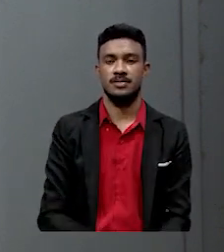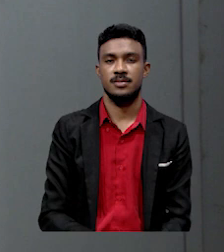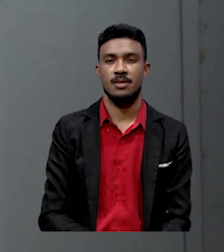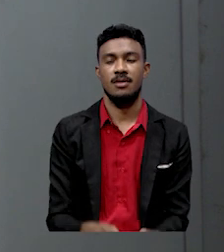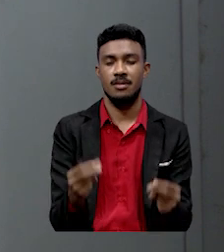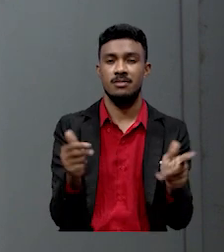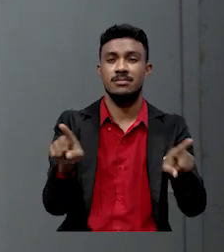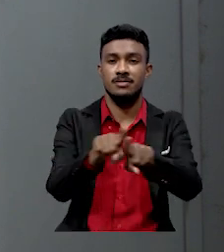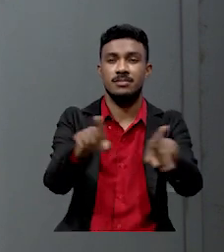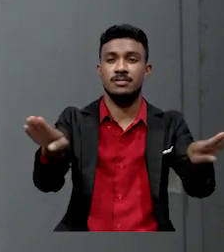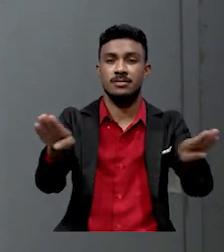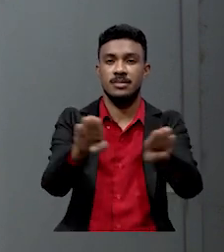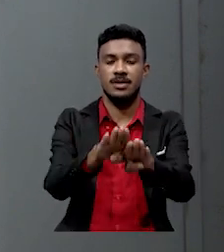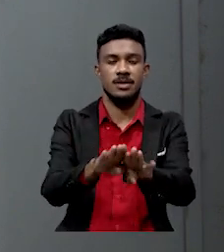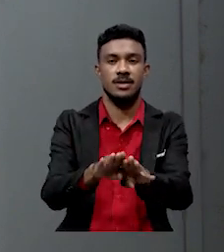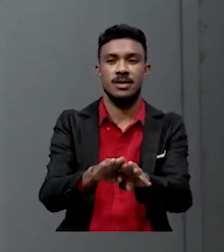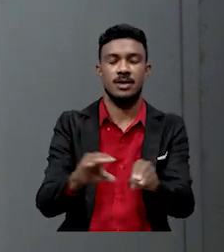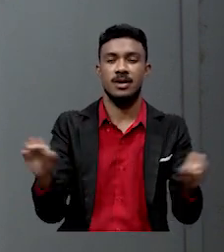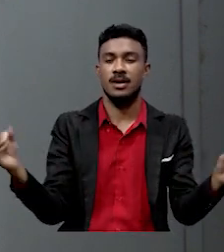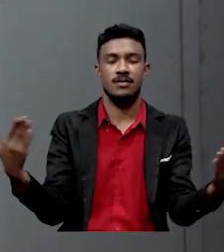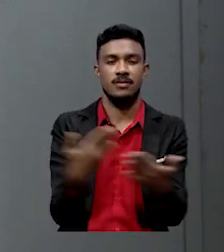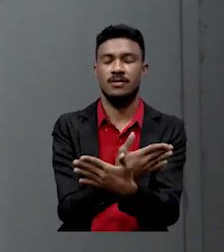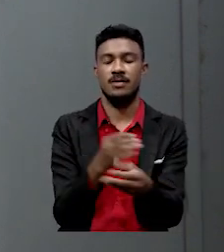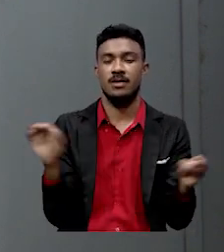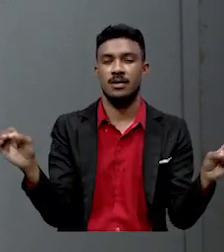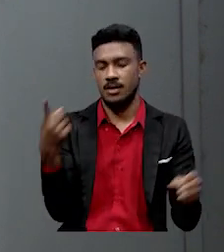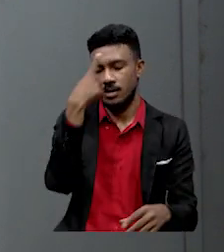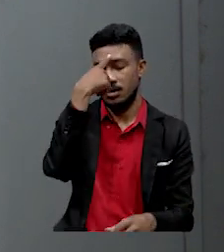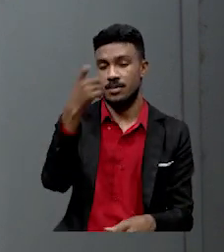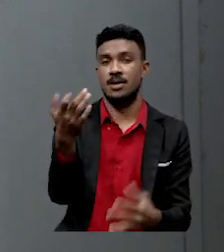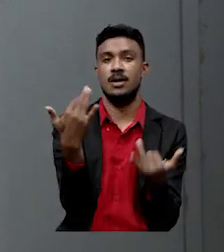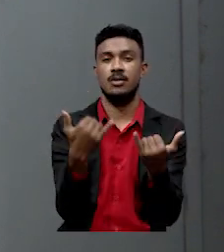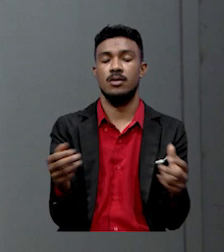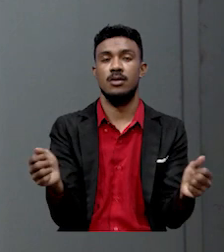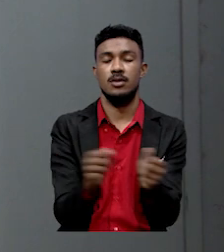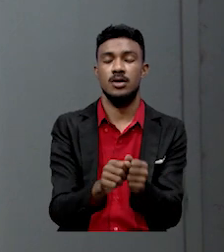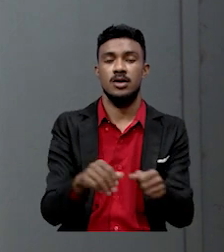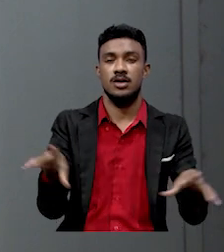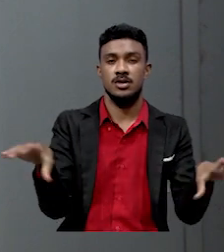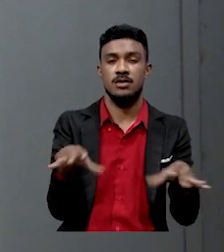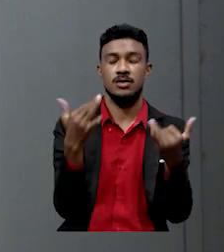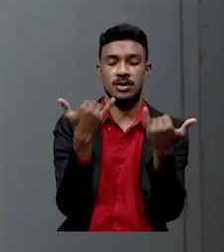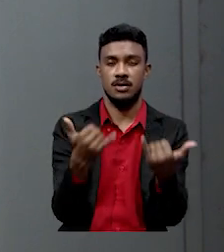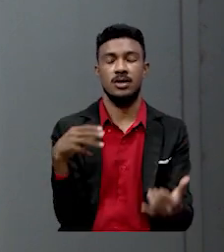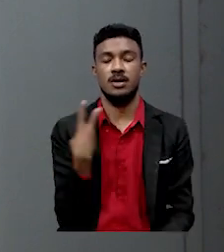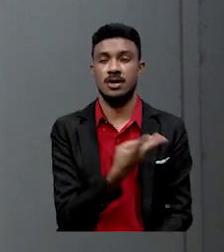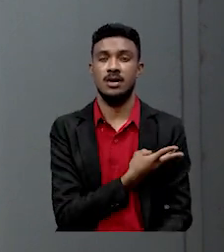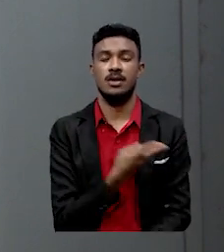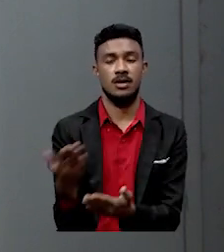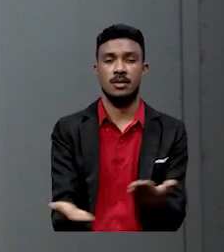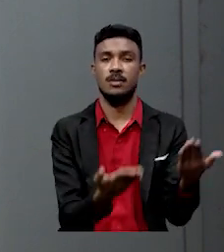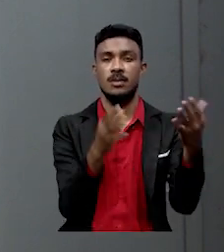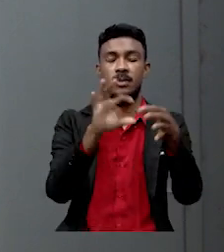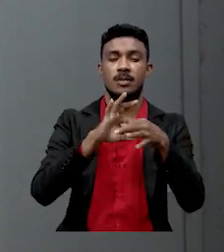eficaz ya, ladun moderno. Tamba ne mak agora ra ko projeto ida agora ne. Ita hodi equipamentos